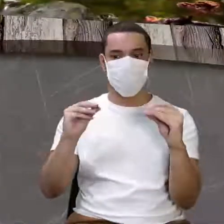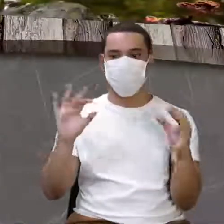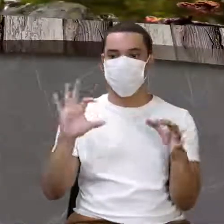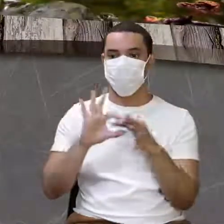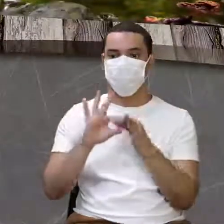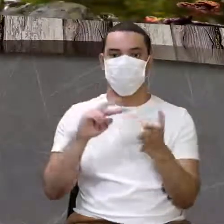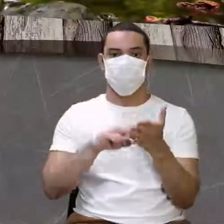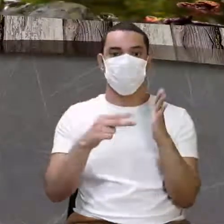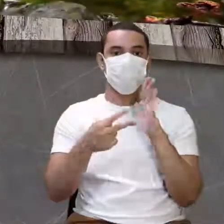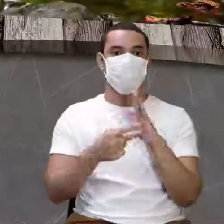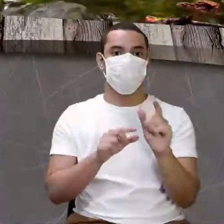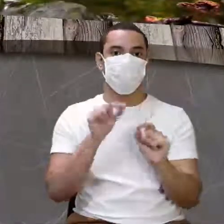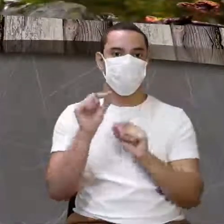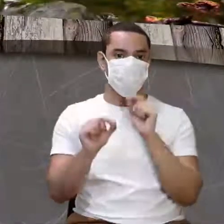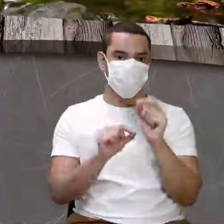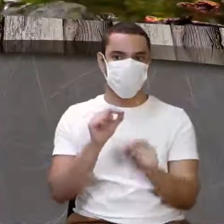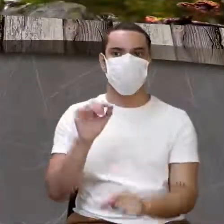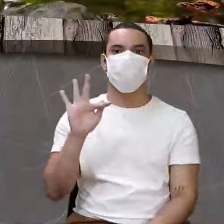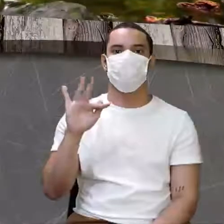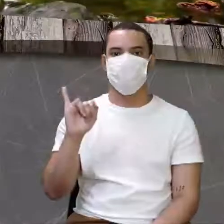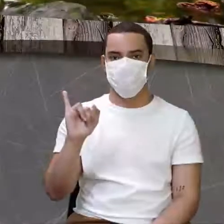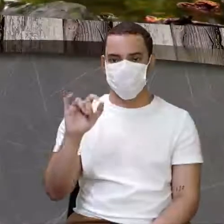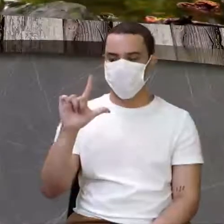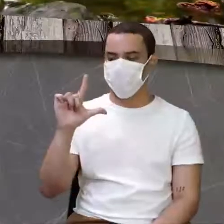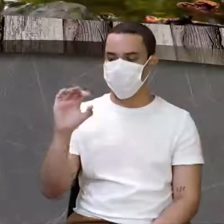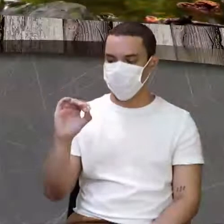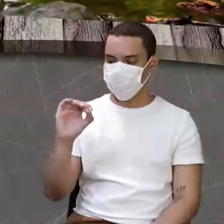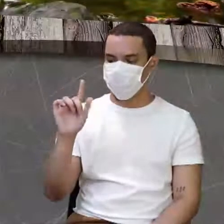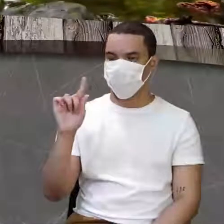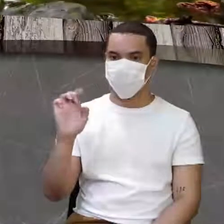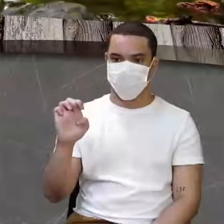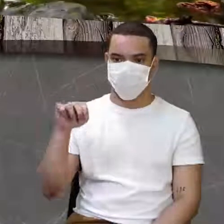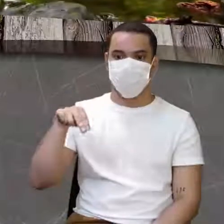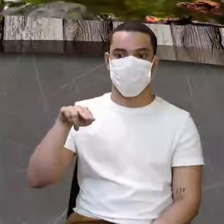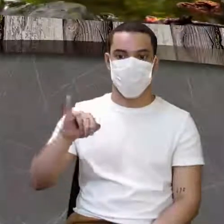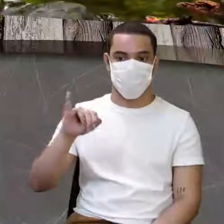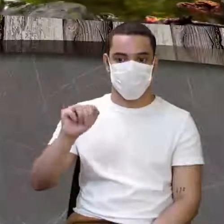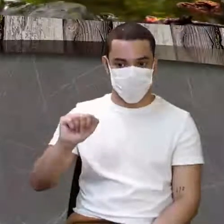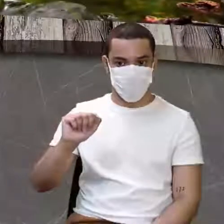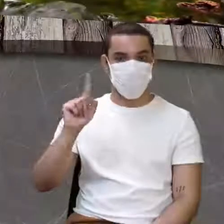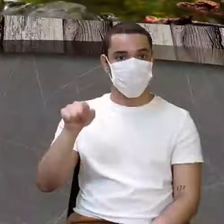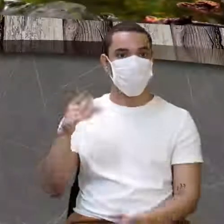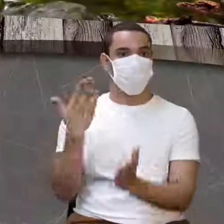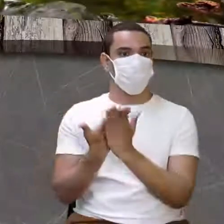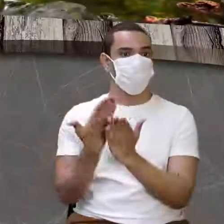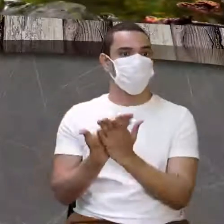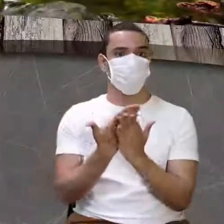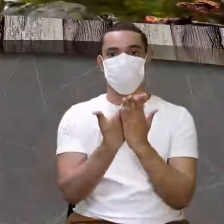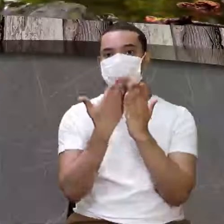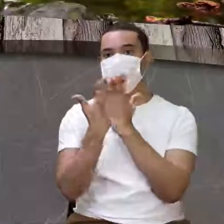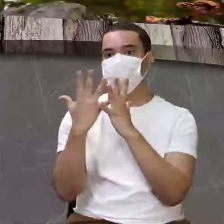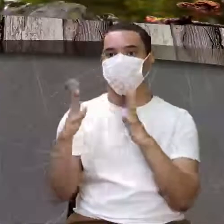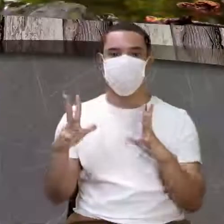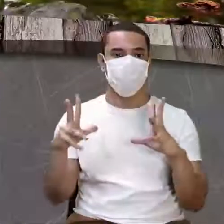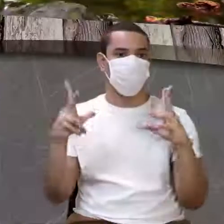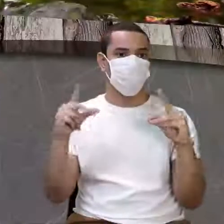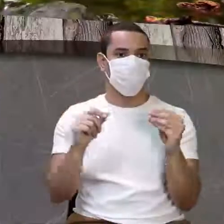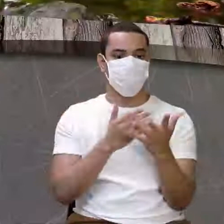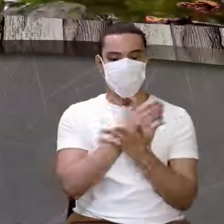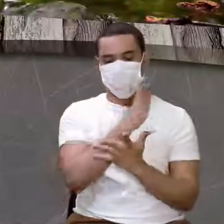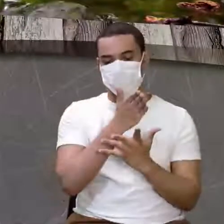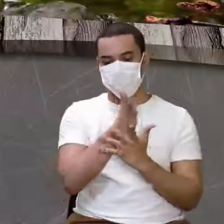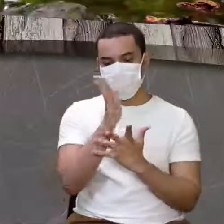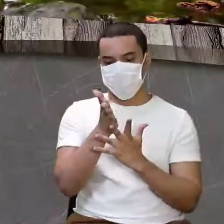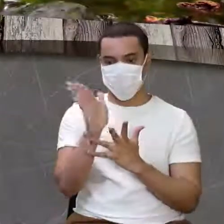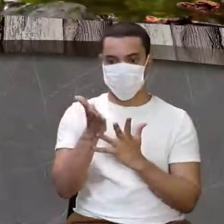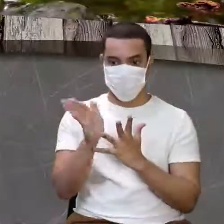com o quê? Com filogenia, que é esse estudo de todas essas